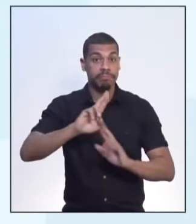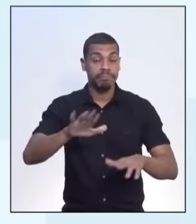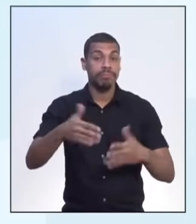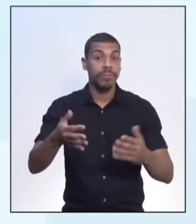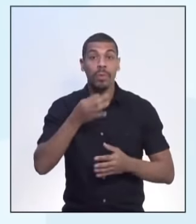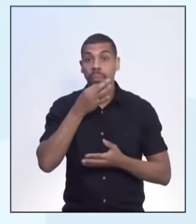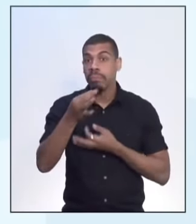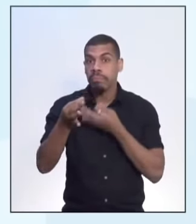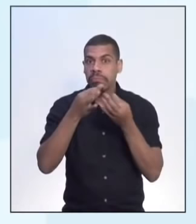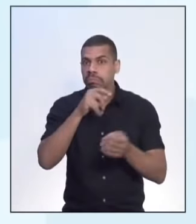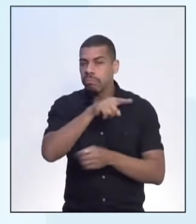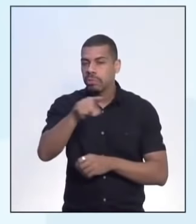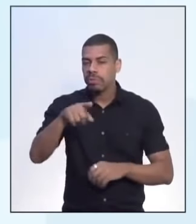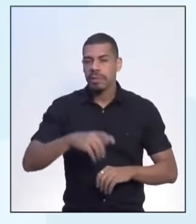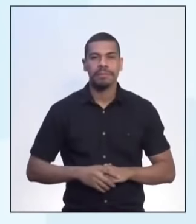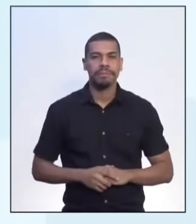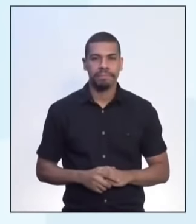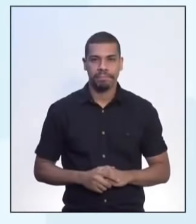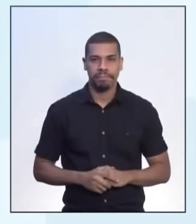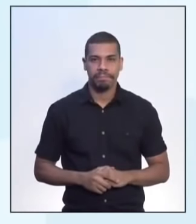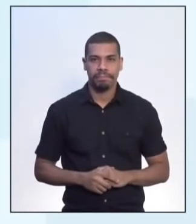a opinião de vocês agora, hein?